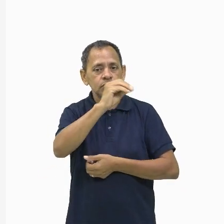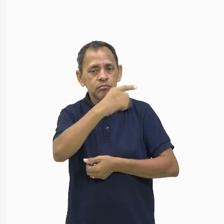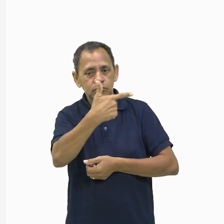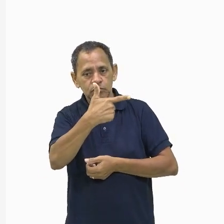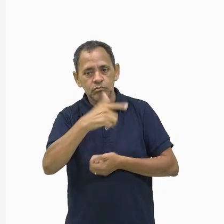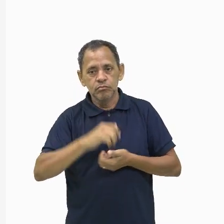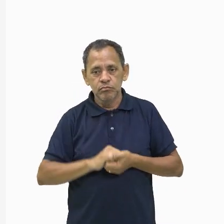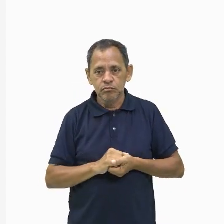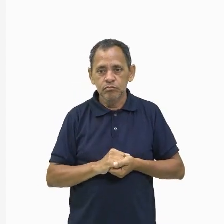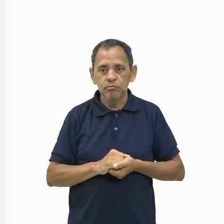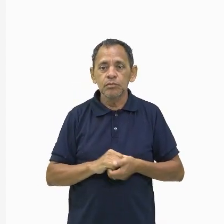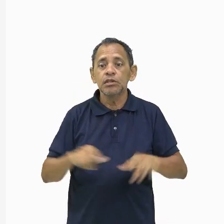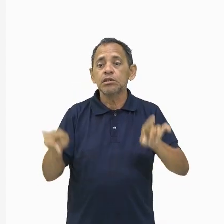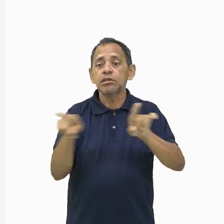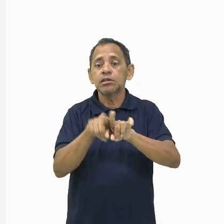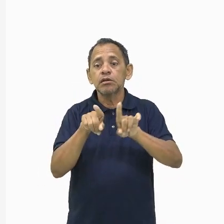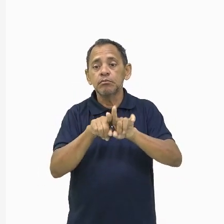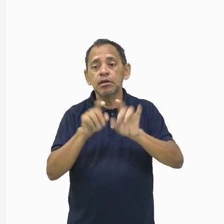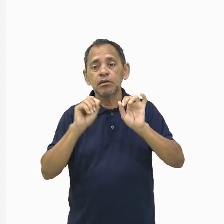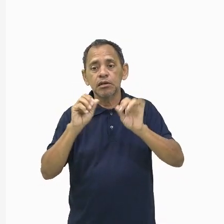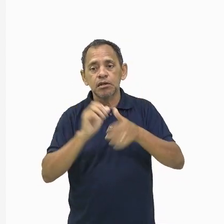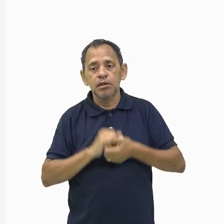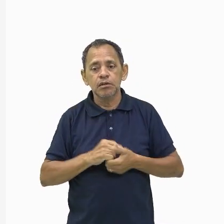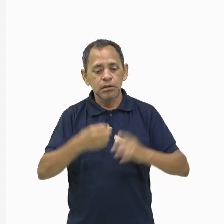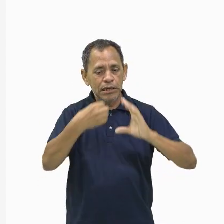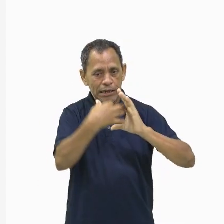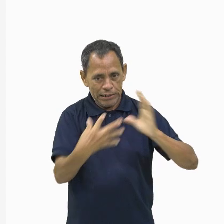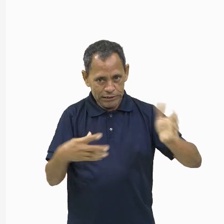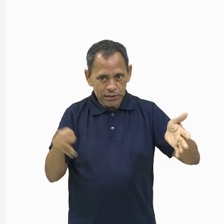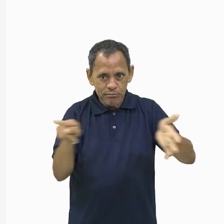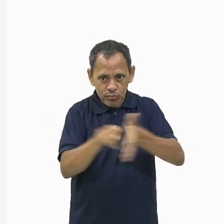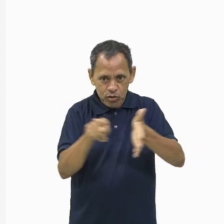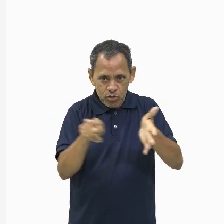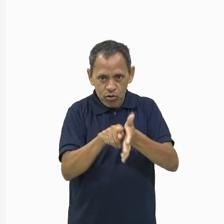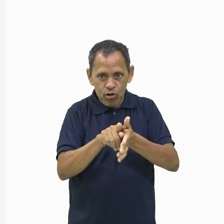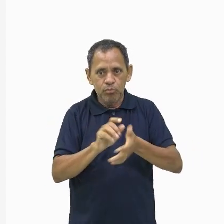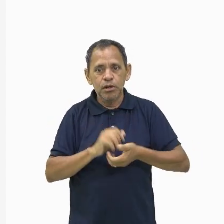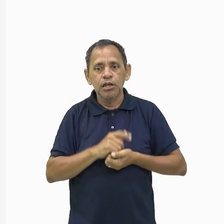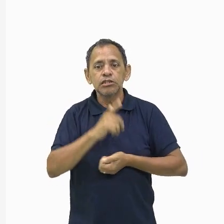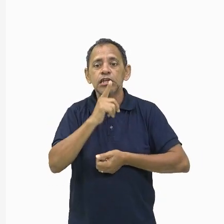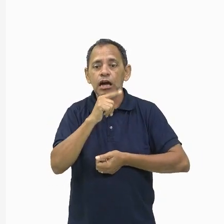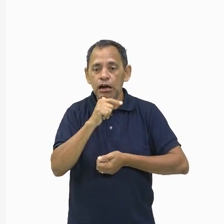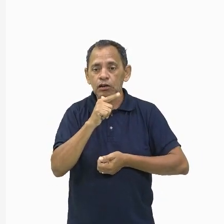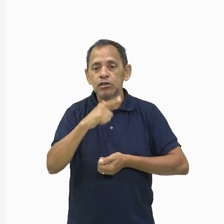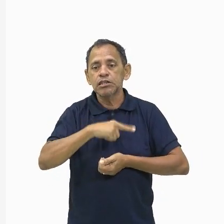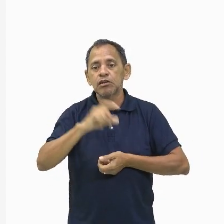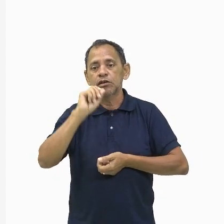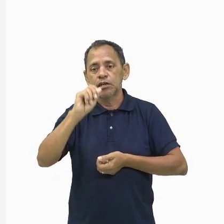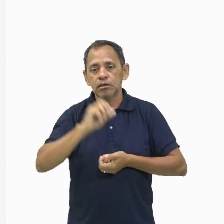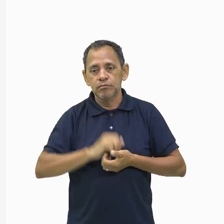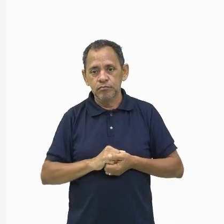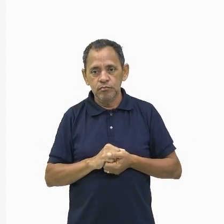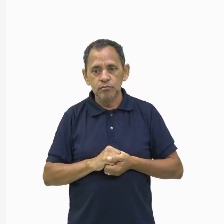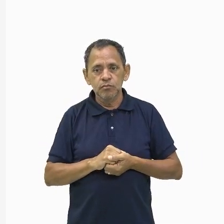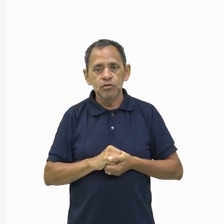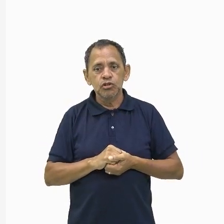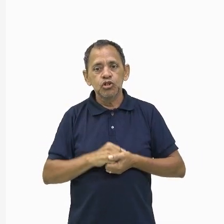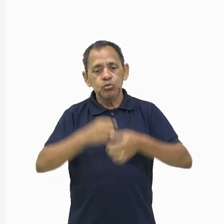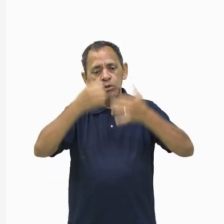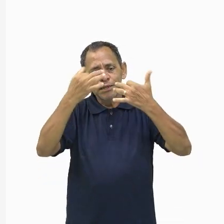Além disso, gente, além das características da água, também eu quero falar